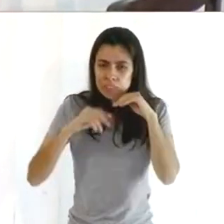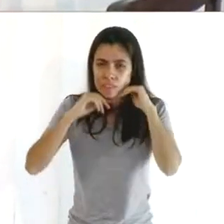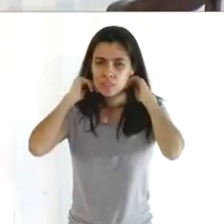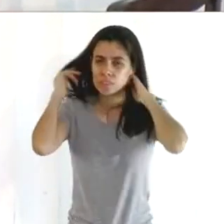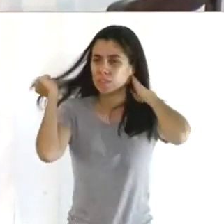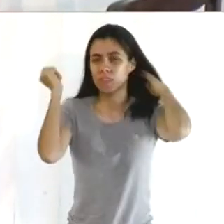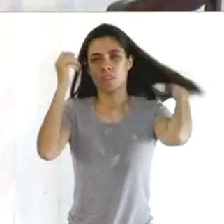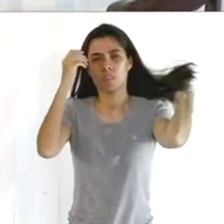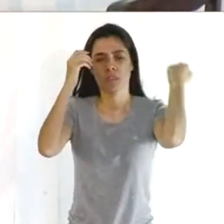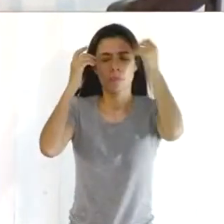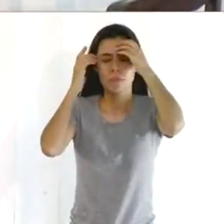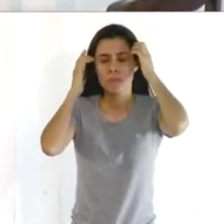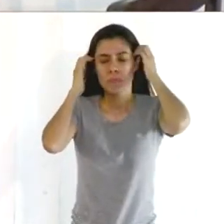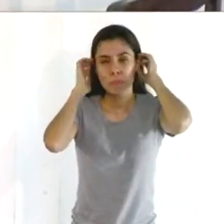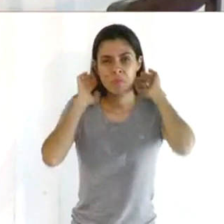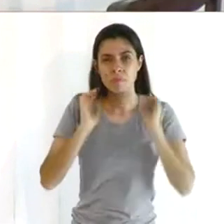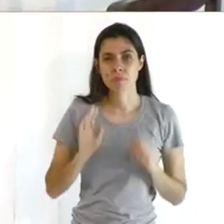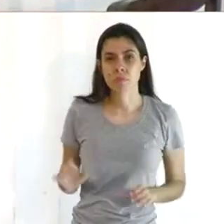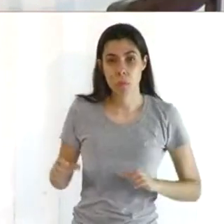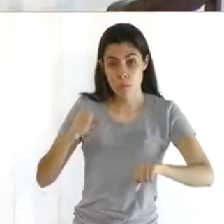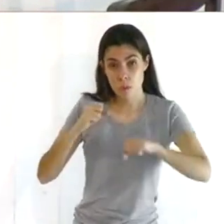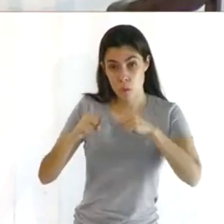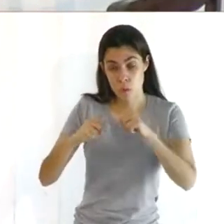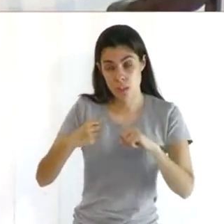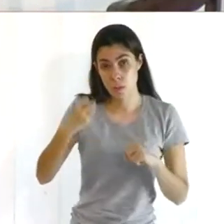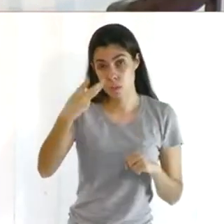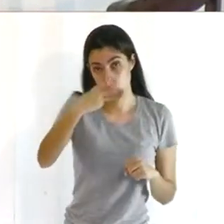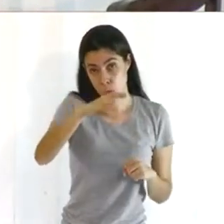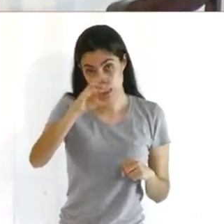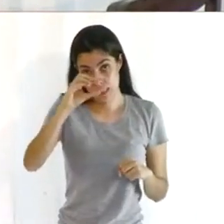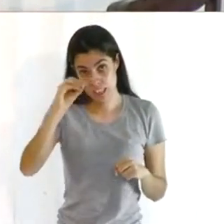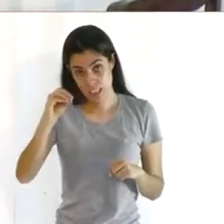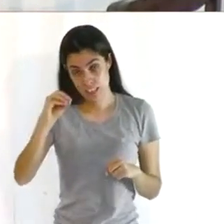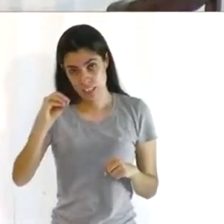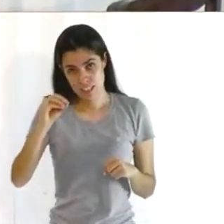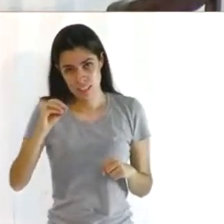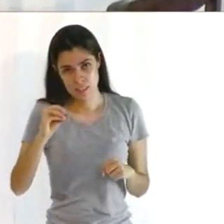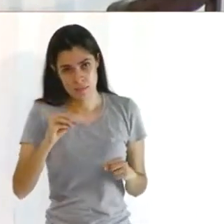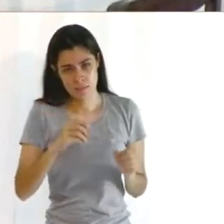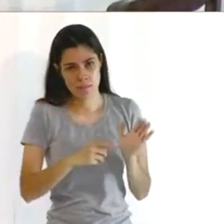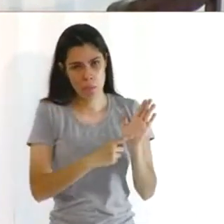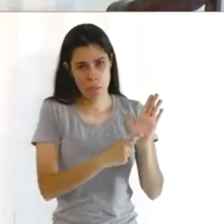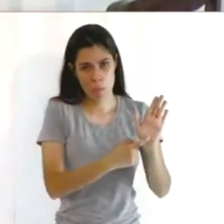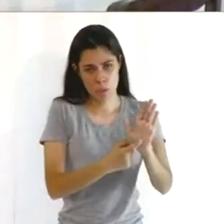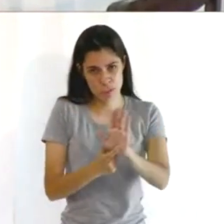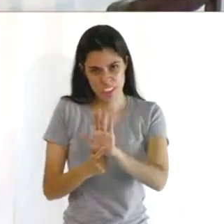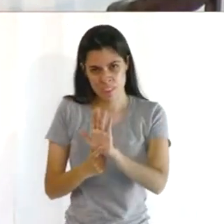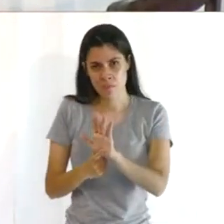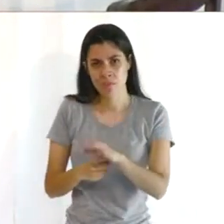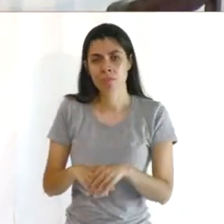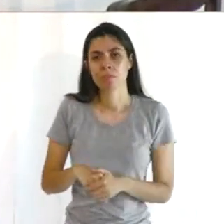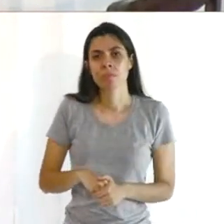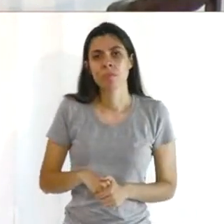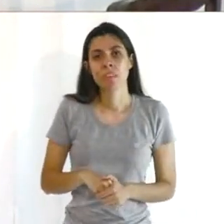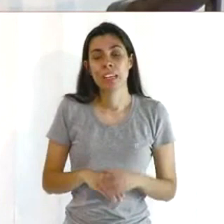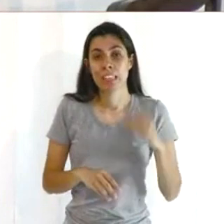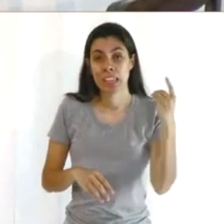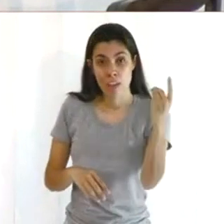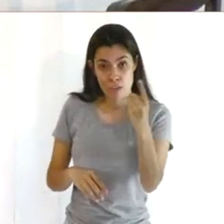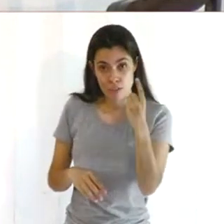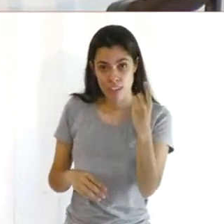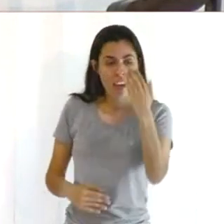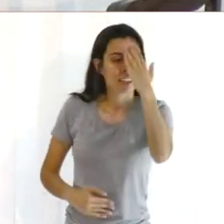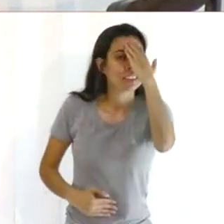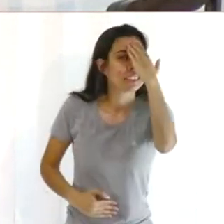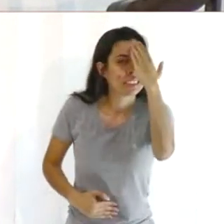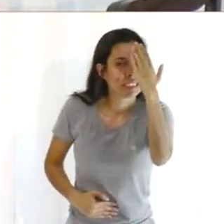fazer aqui um paralelo com o Salmo 30. O Salmo 30 mostra numa outra situação Davi, também rendendo graças